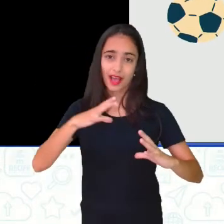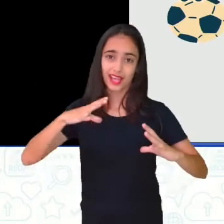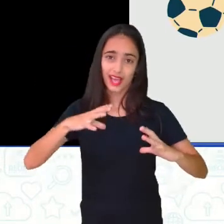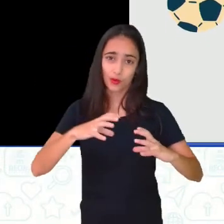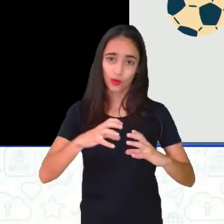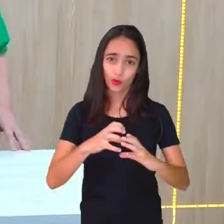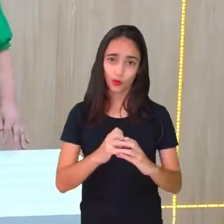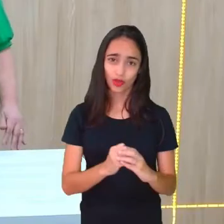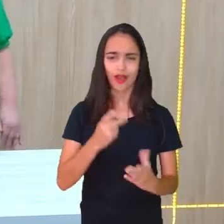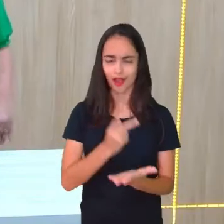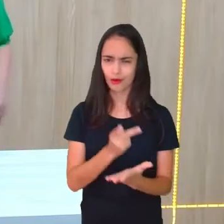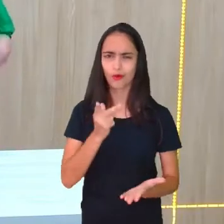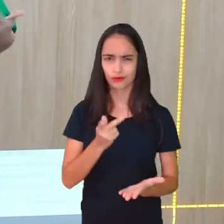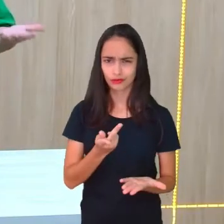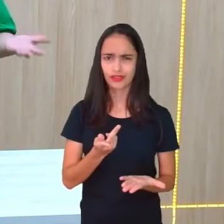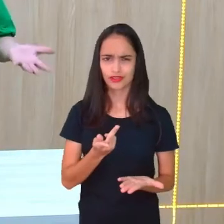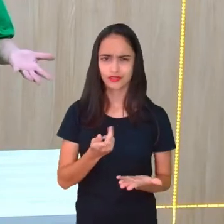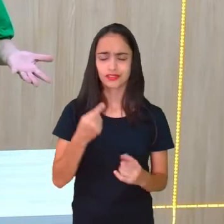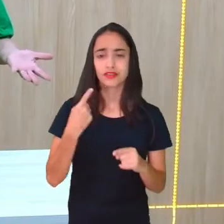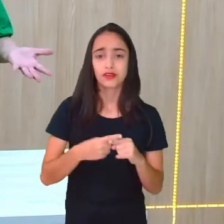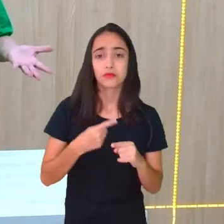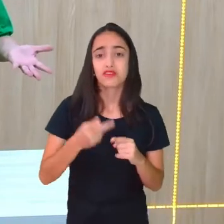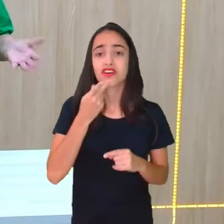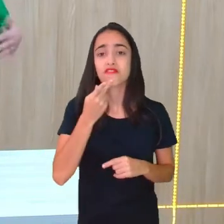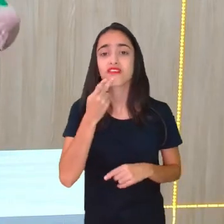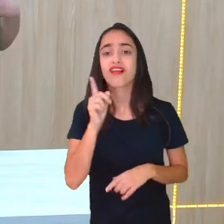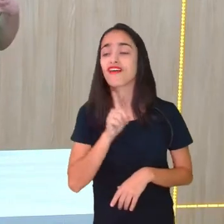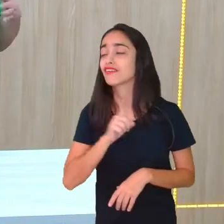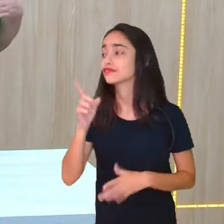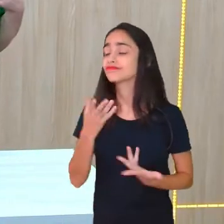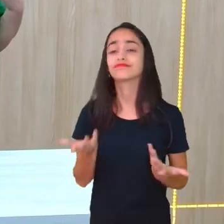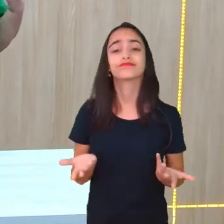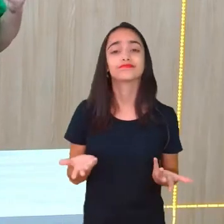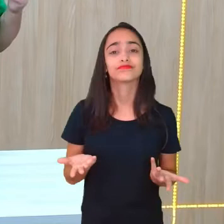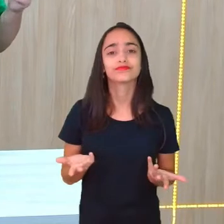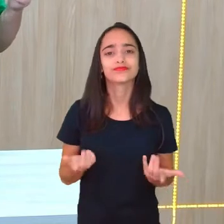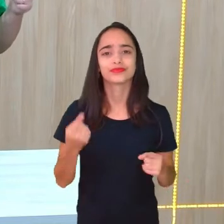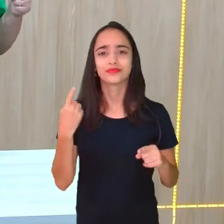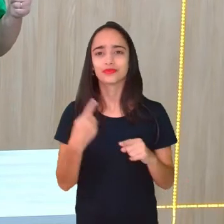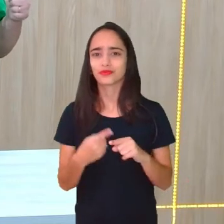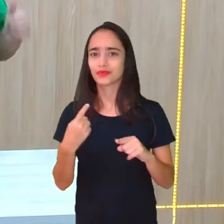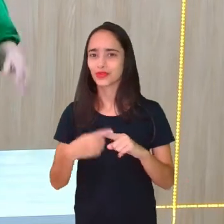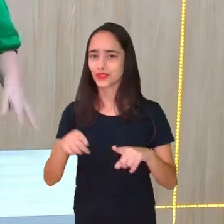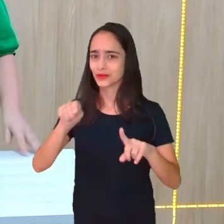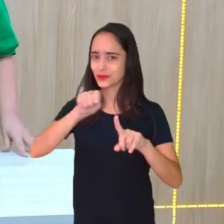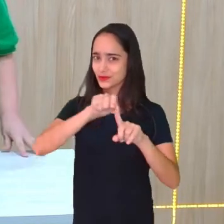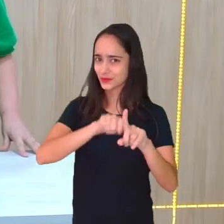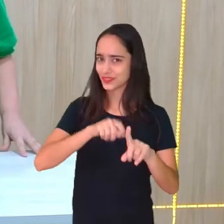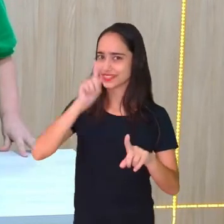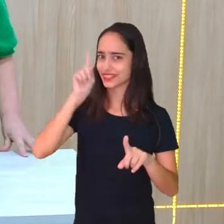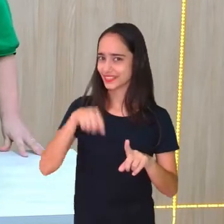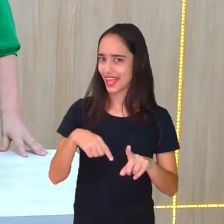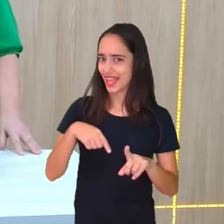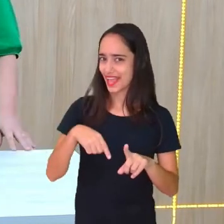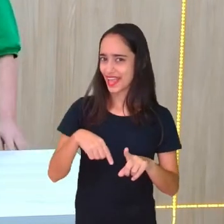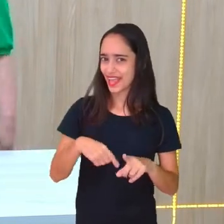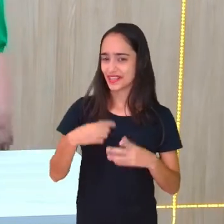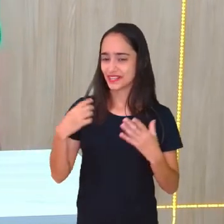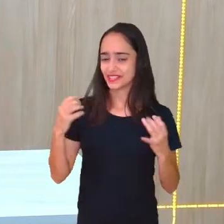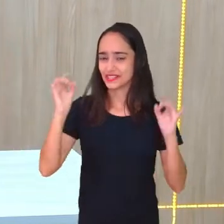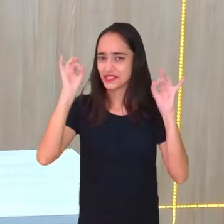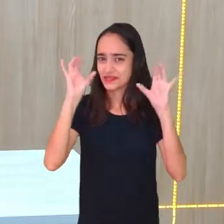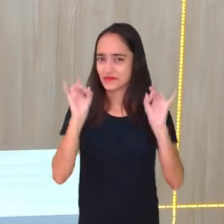murchar, gente. Por que eu estou falando disso? Porque esse mês é um mês especial, hein? Copa do